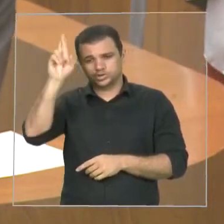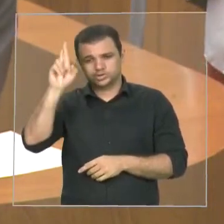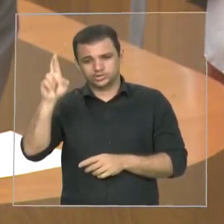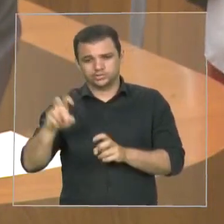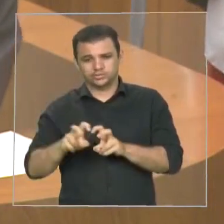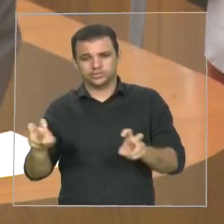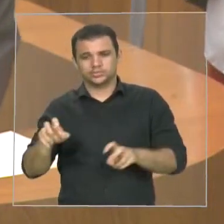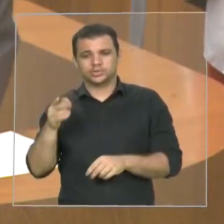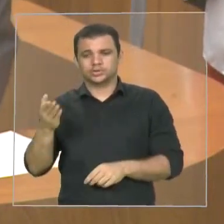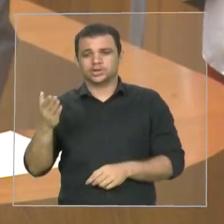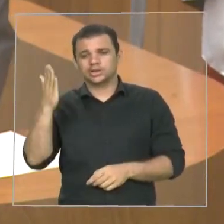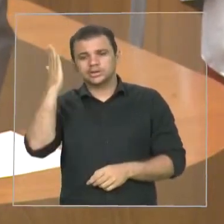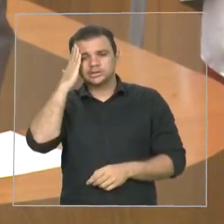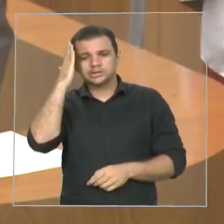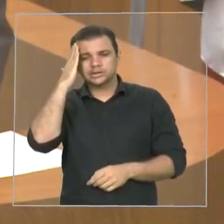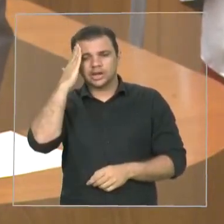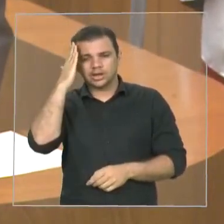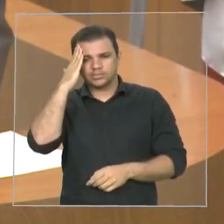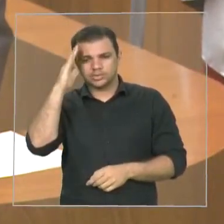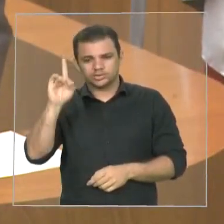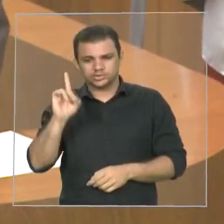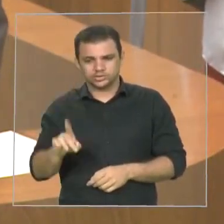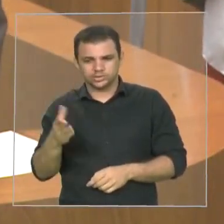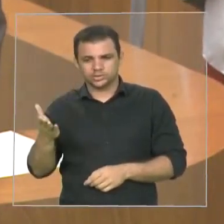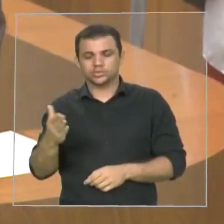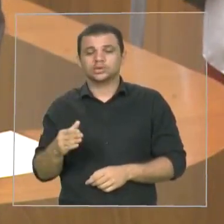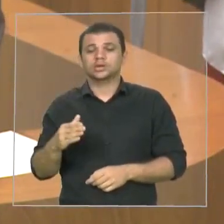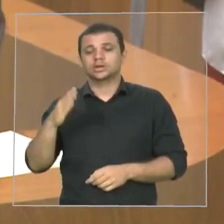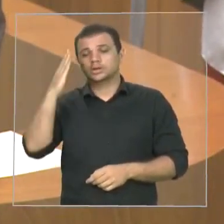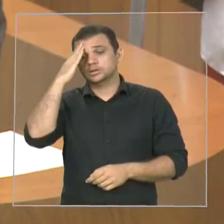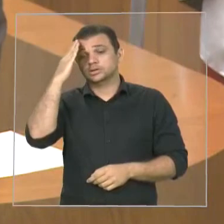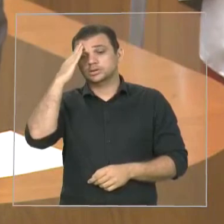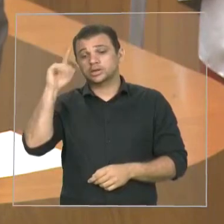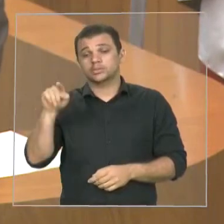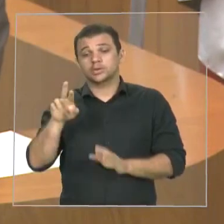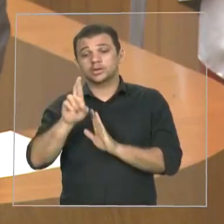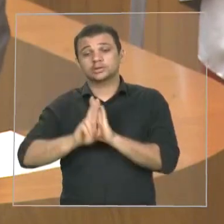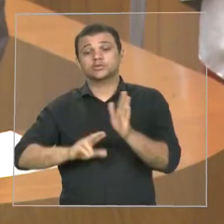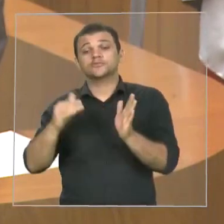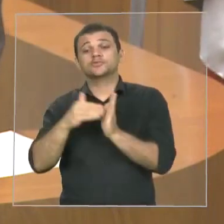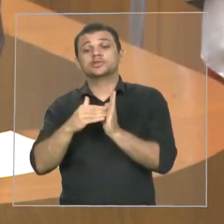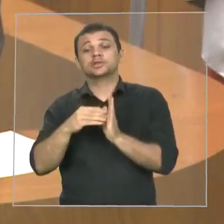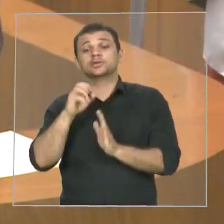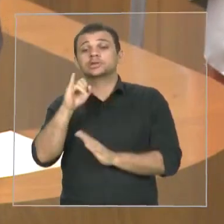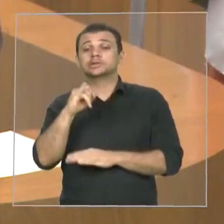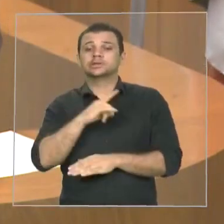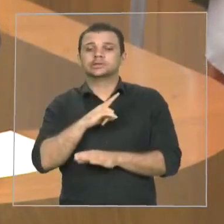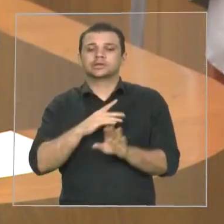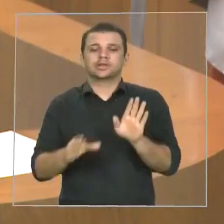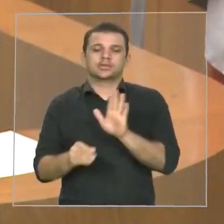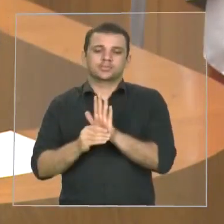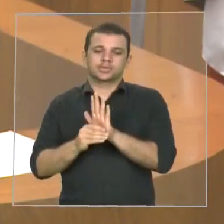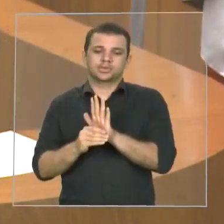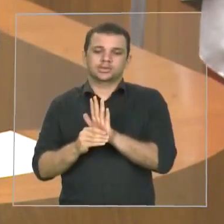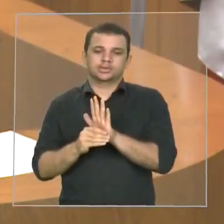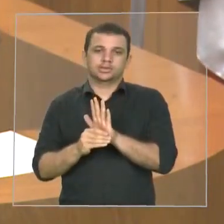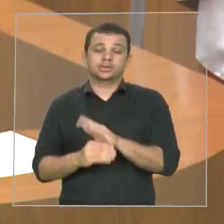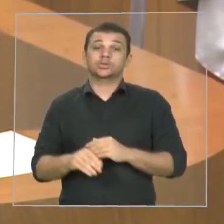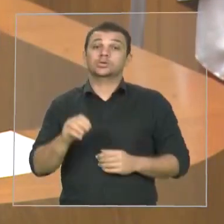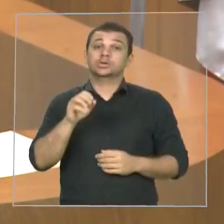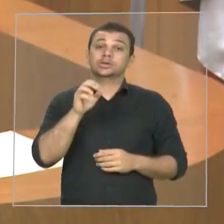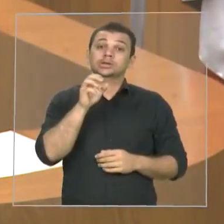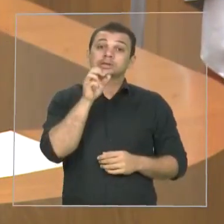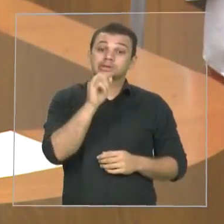redação final se dá quando tem uma emenda. E que se não foi aprovada a redação final, a emenda não foi aprovada, mas o projeto